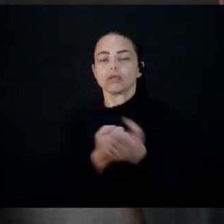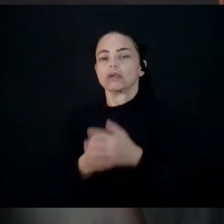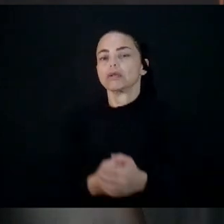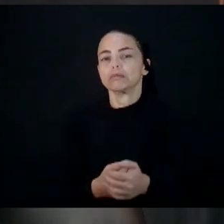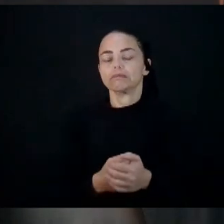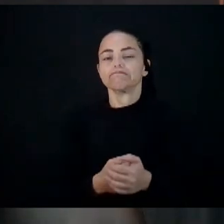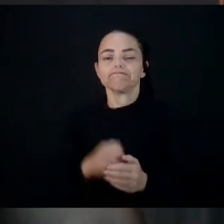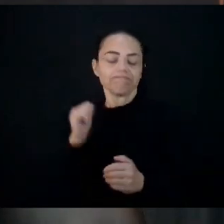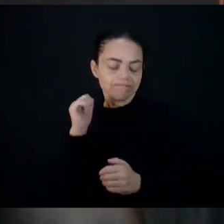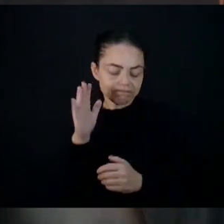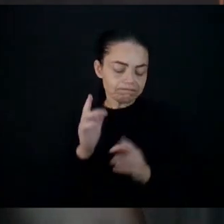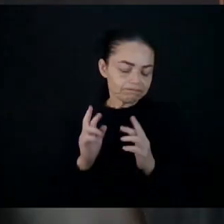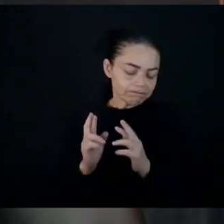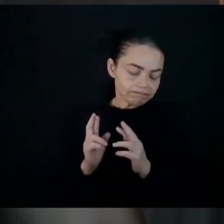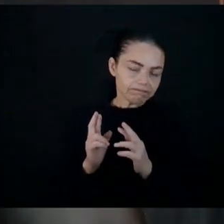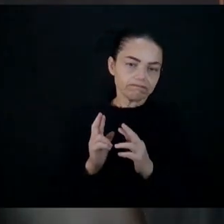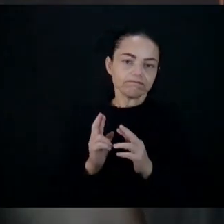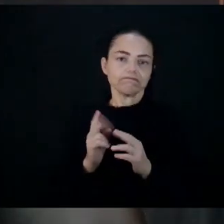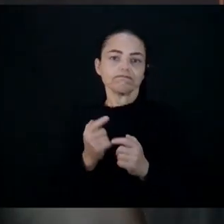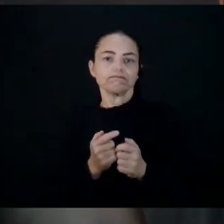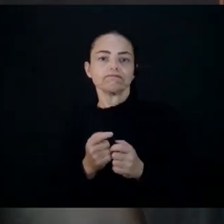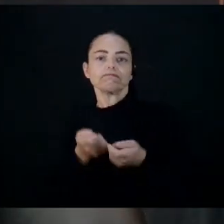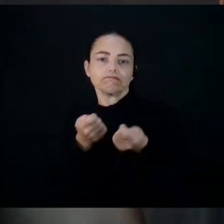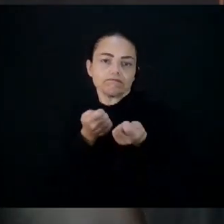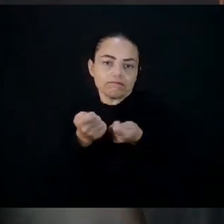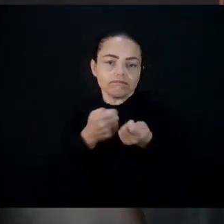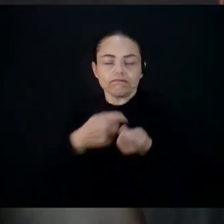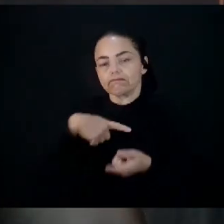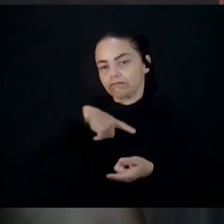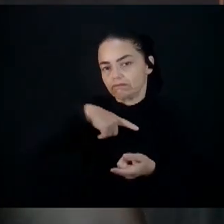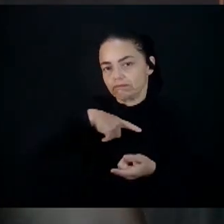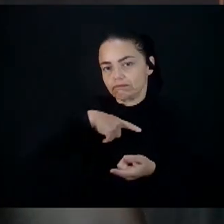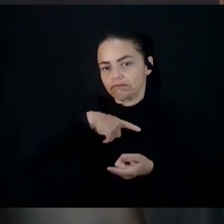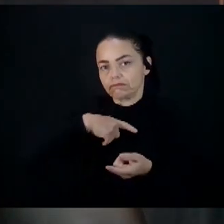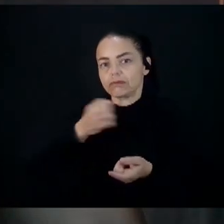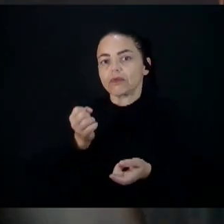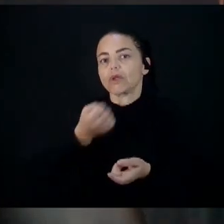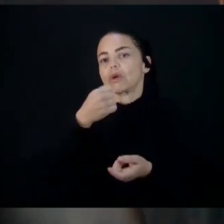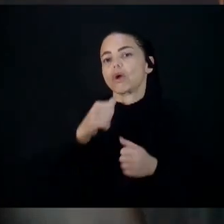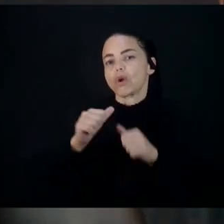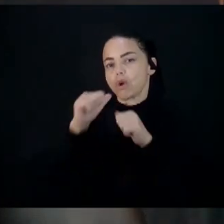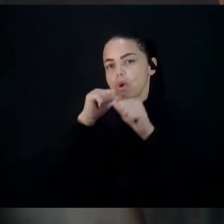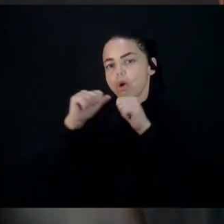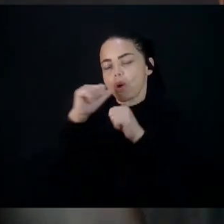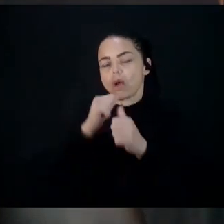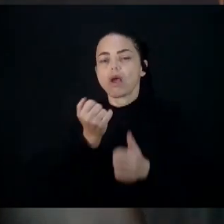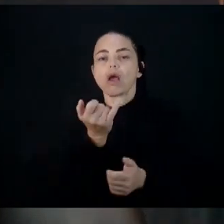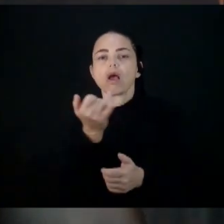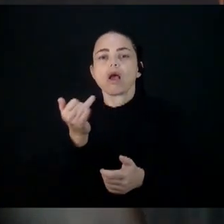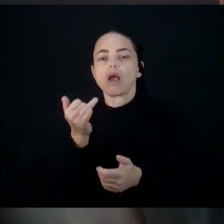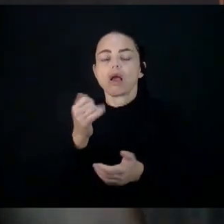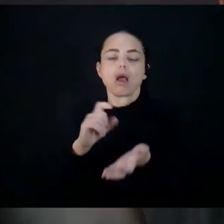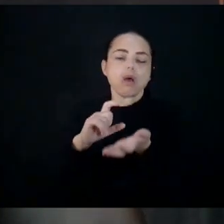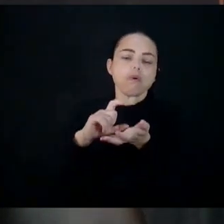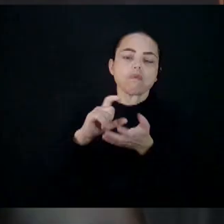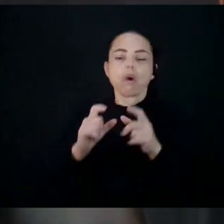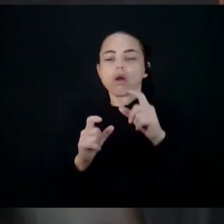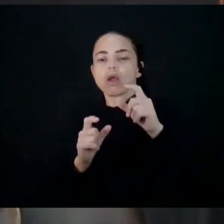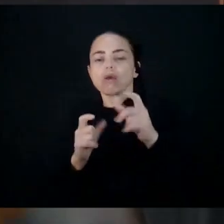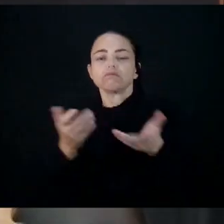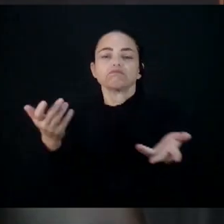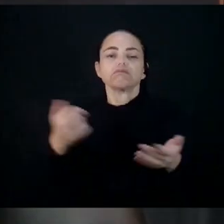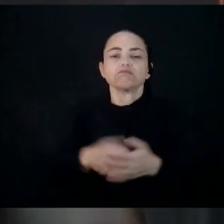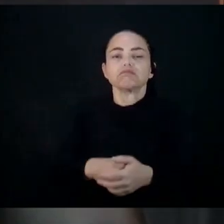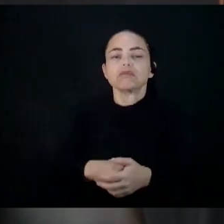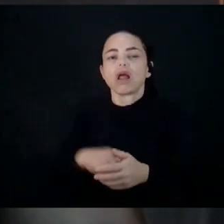mais relacionado ao grau de controle que a pessoa tem do consumo da bebida do que a quantidade propriamente dita, né? Lógico que a gente sabe que beber